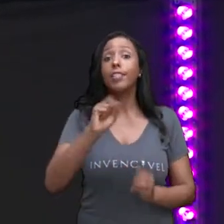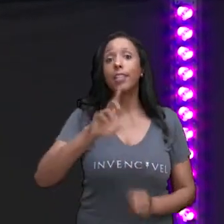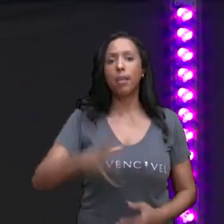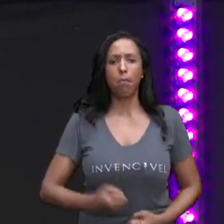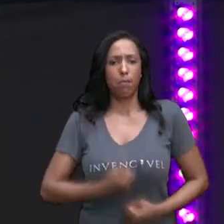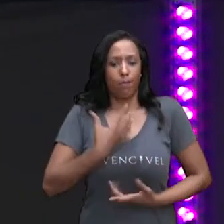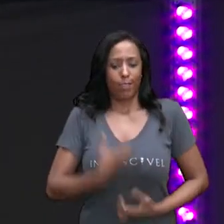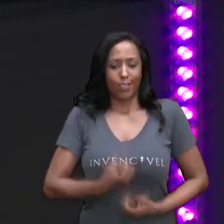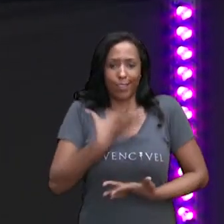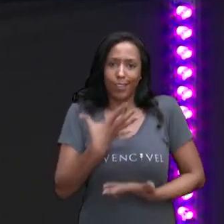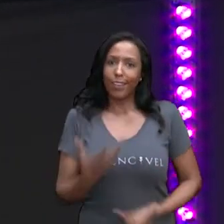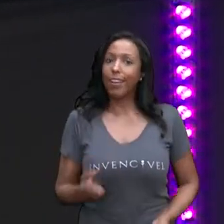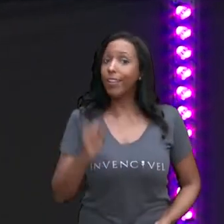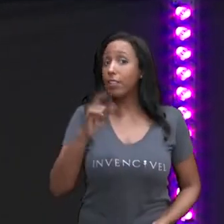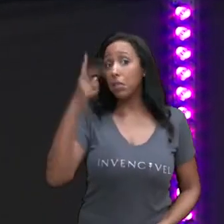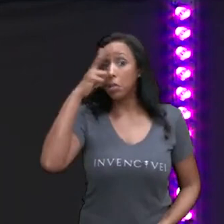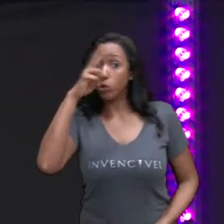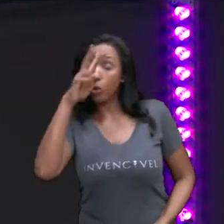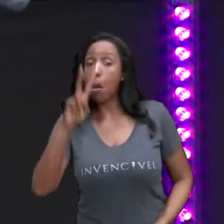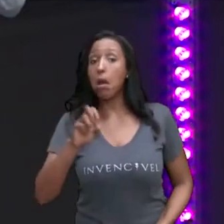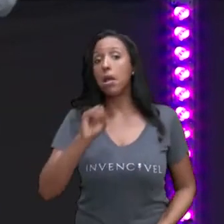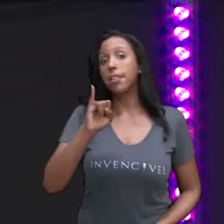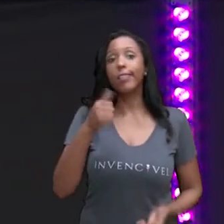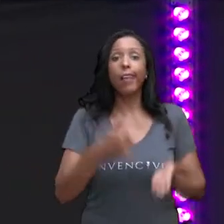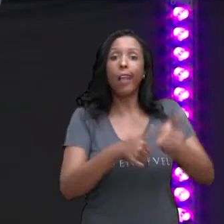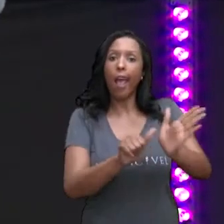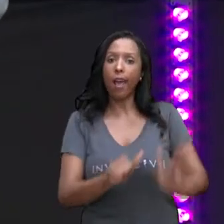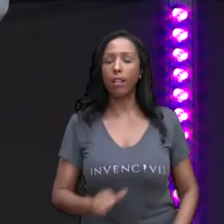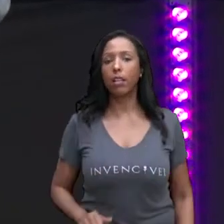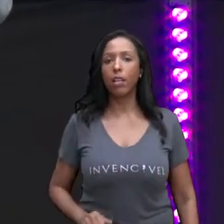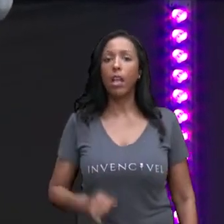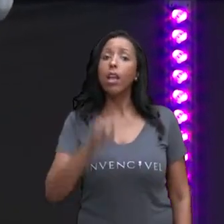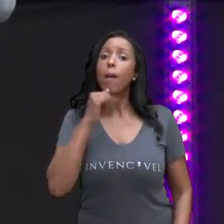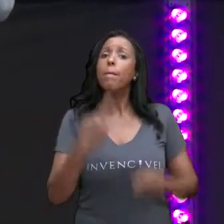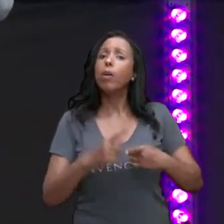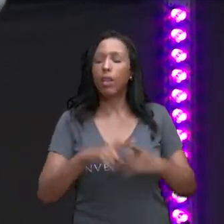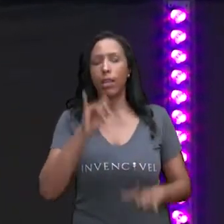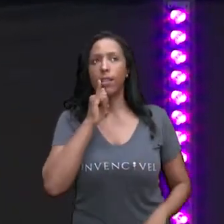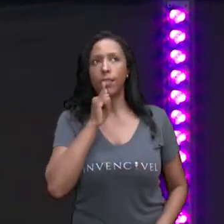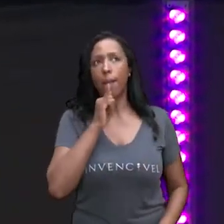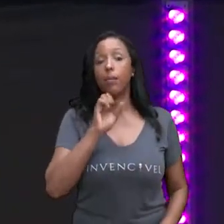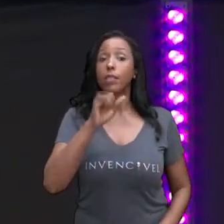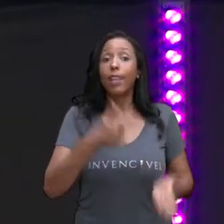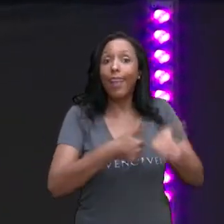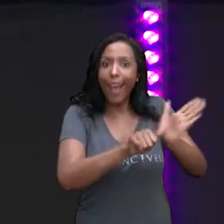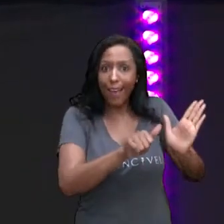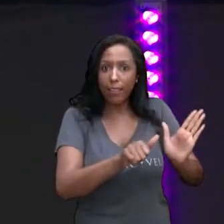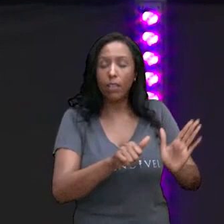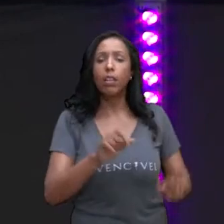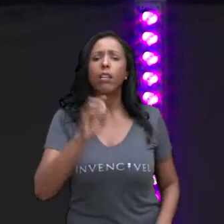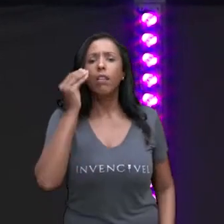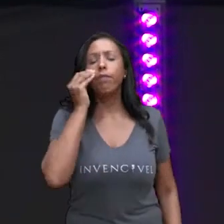de Corinto, o que Paulo queria dizer à igreja de Corinto? A maioria das Bíblias de estudo tem uma página falando